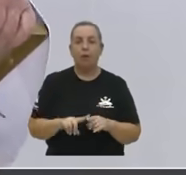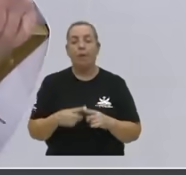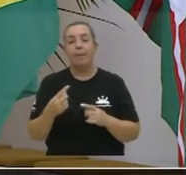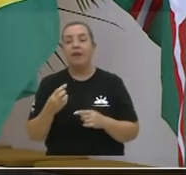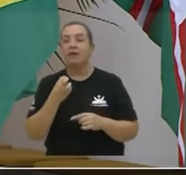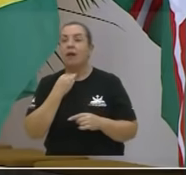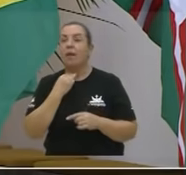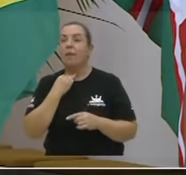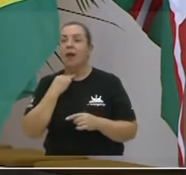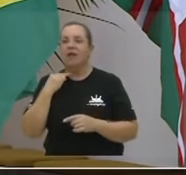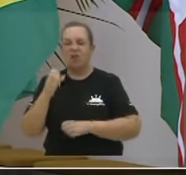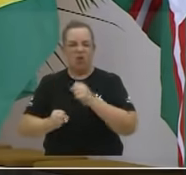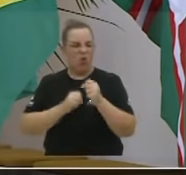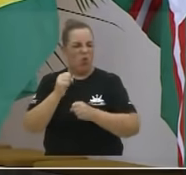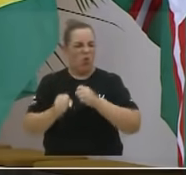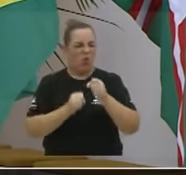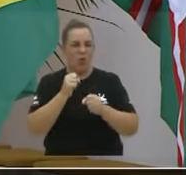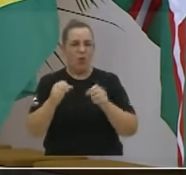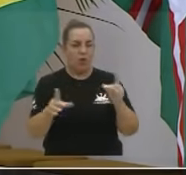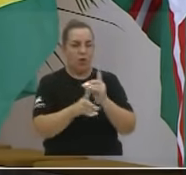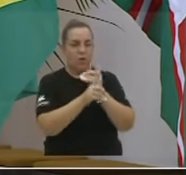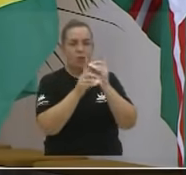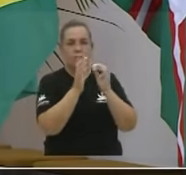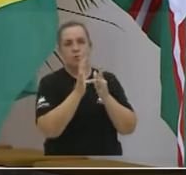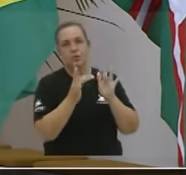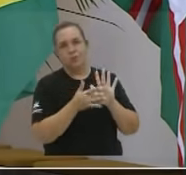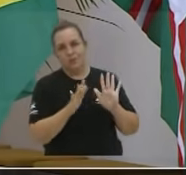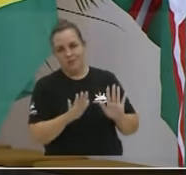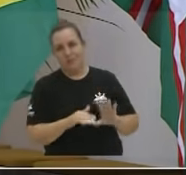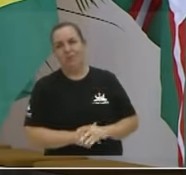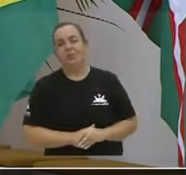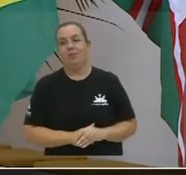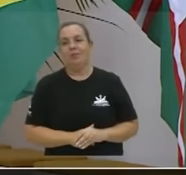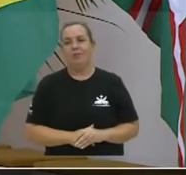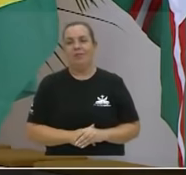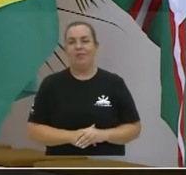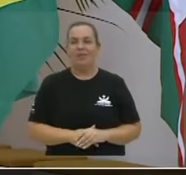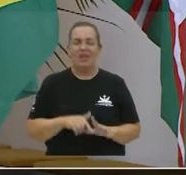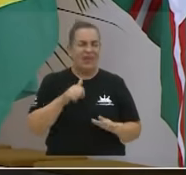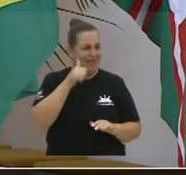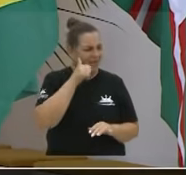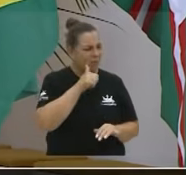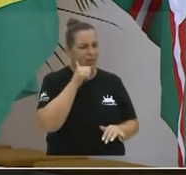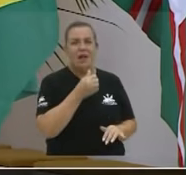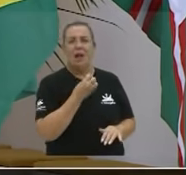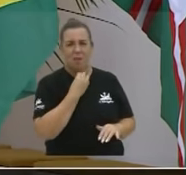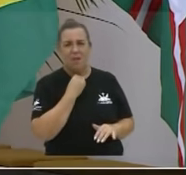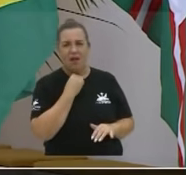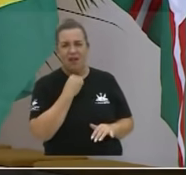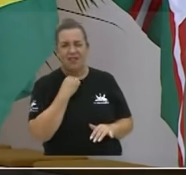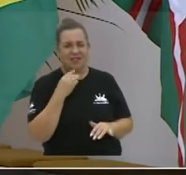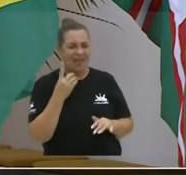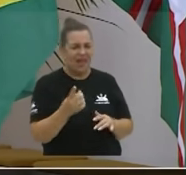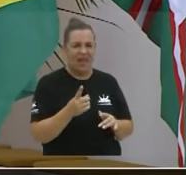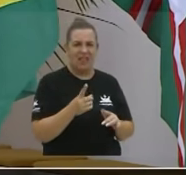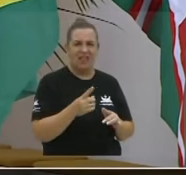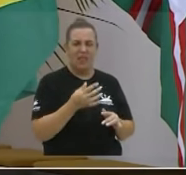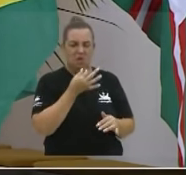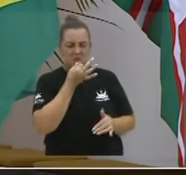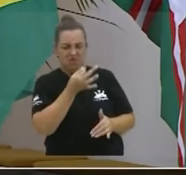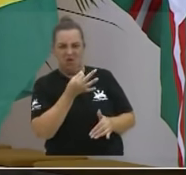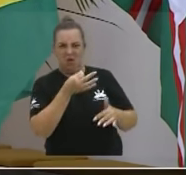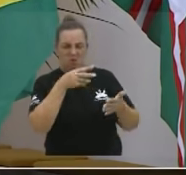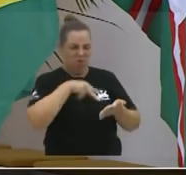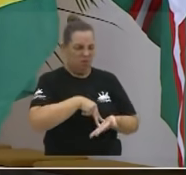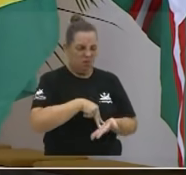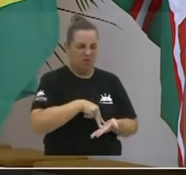mas Marta foi correndo para Jesus. A mulher de opinião, a